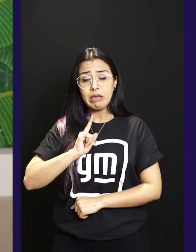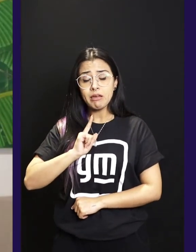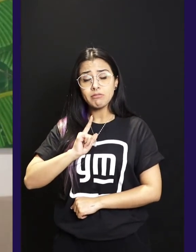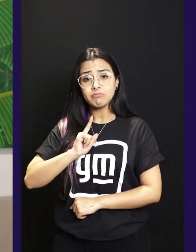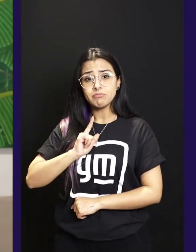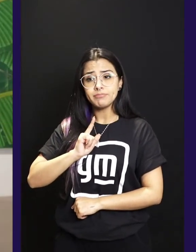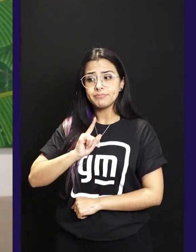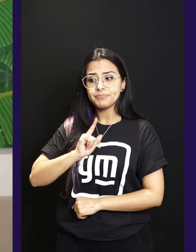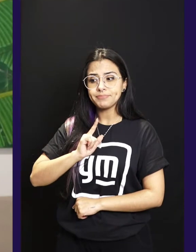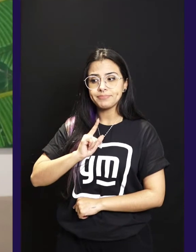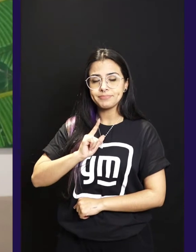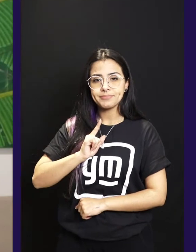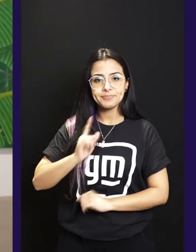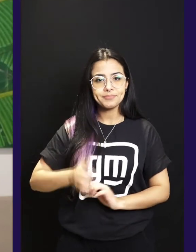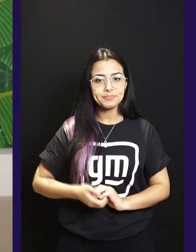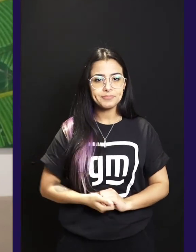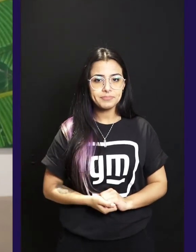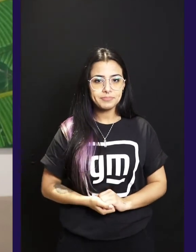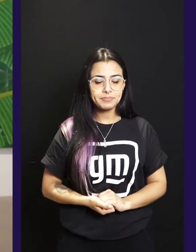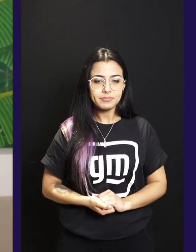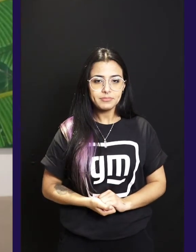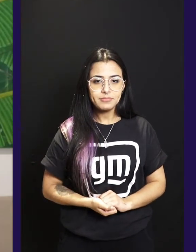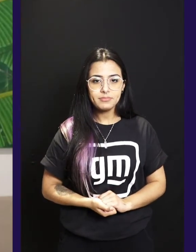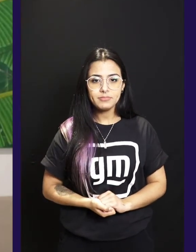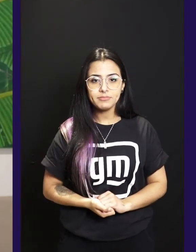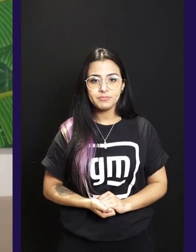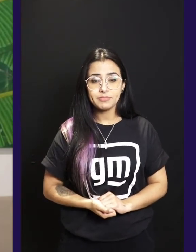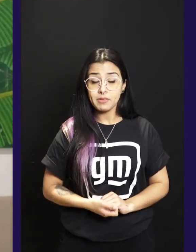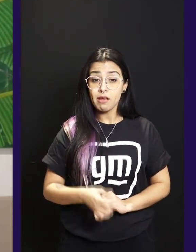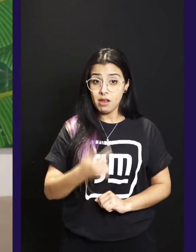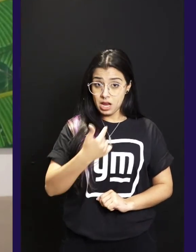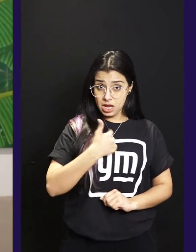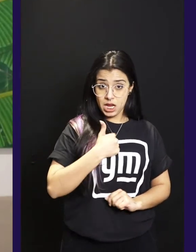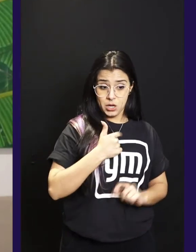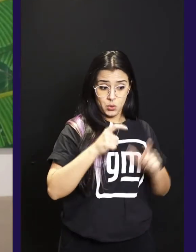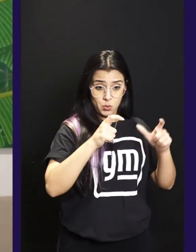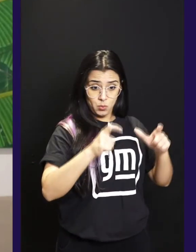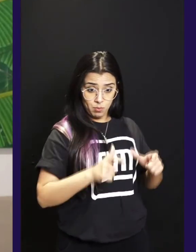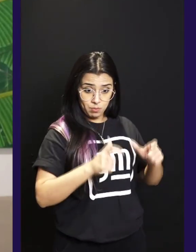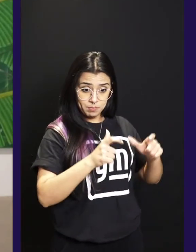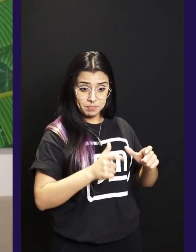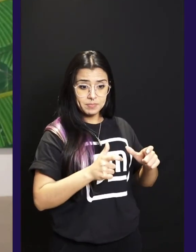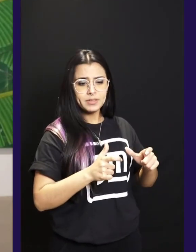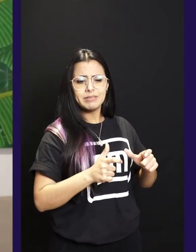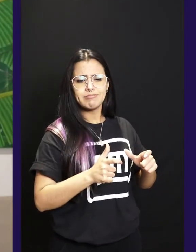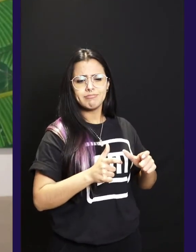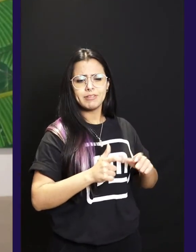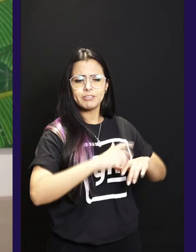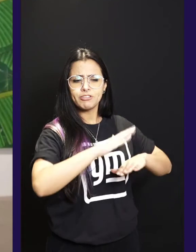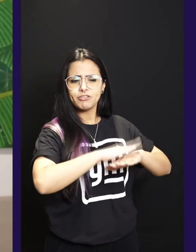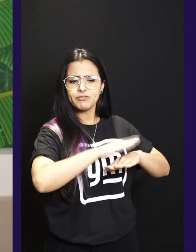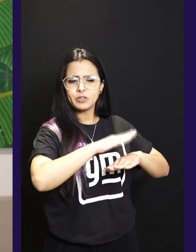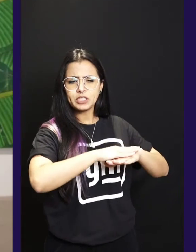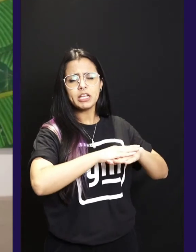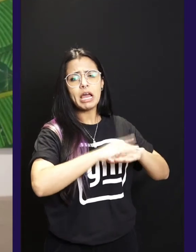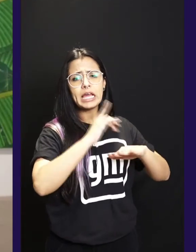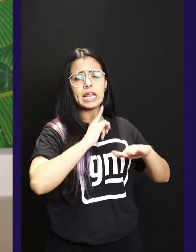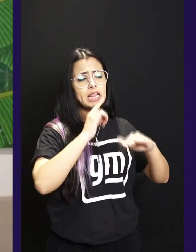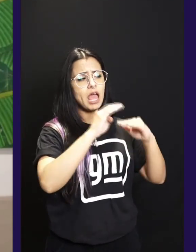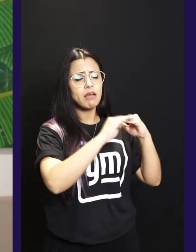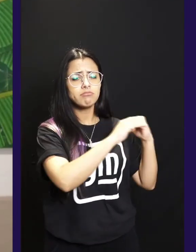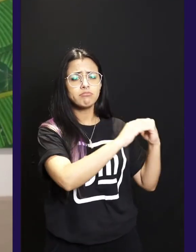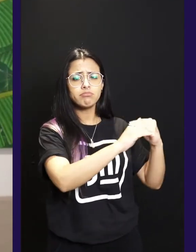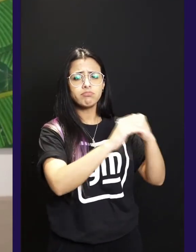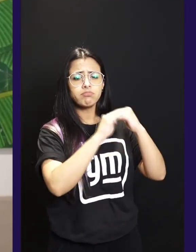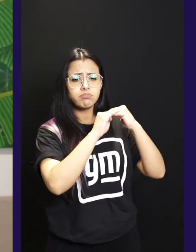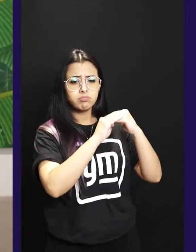Transcendemos, a gente criou uma frente de atuação que a gente batizou de Comuto. Tá? Então, por meio dessa frente, a gente tem apoiado